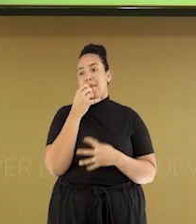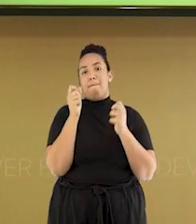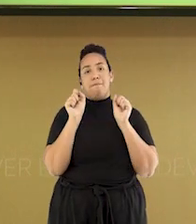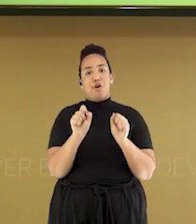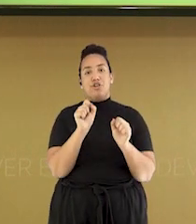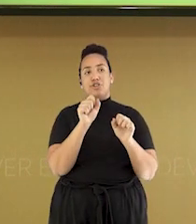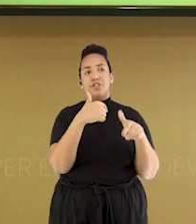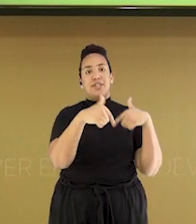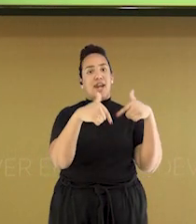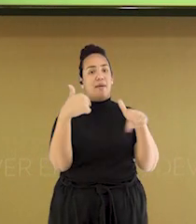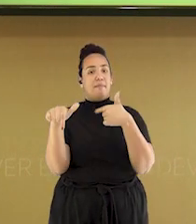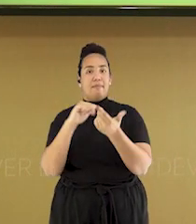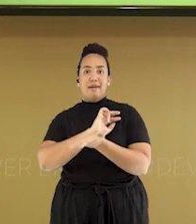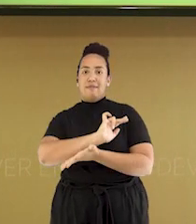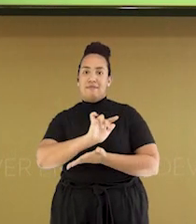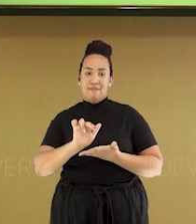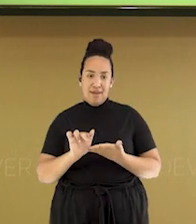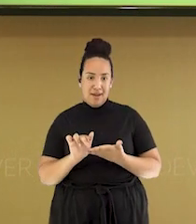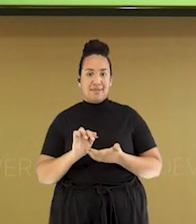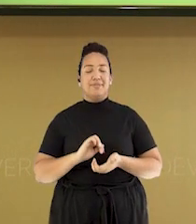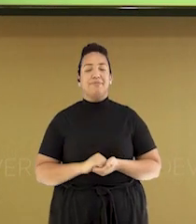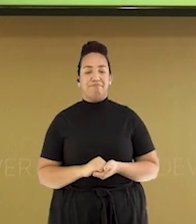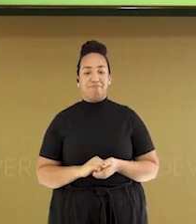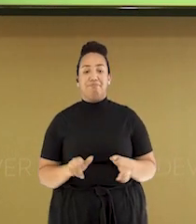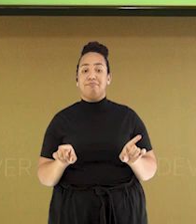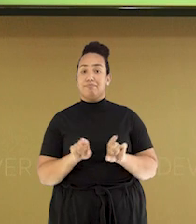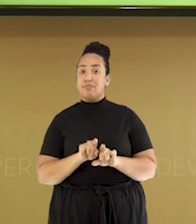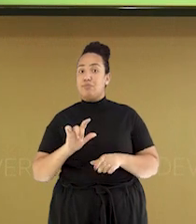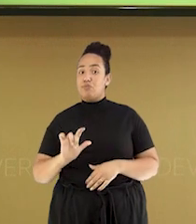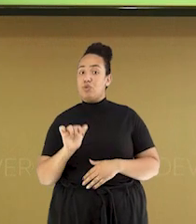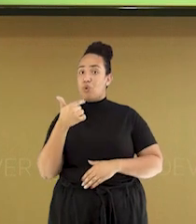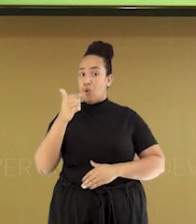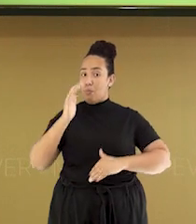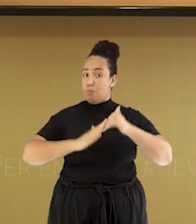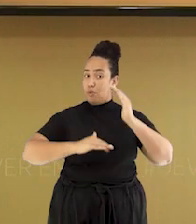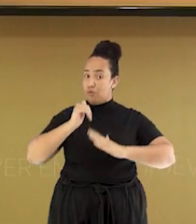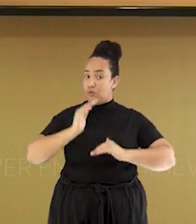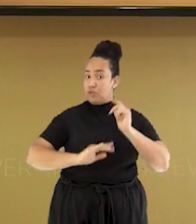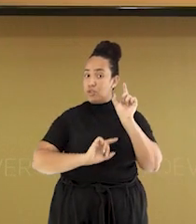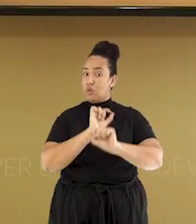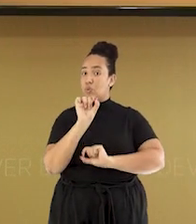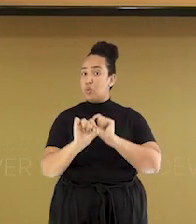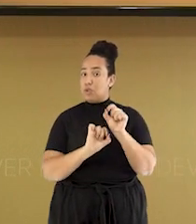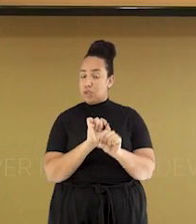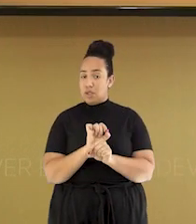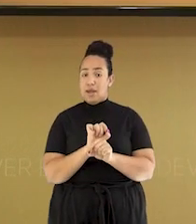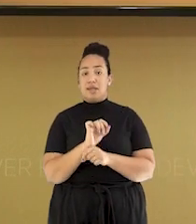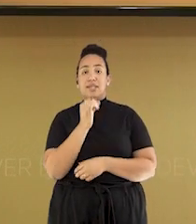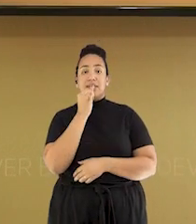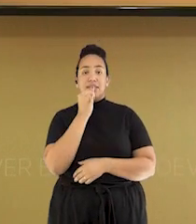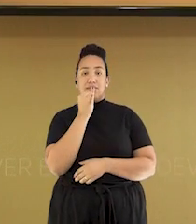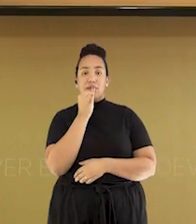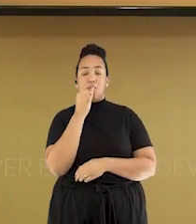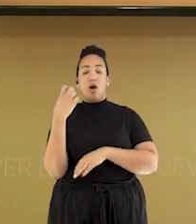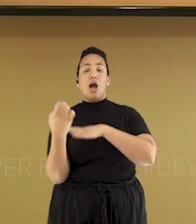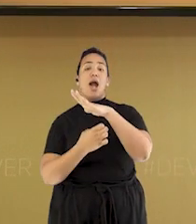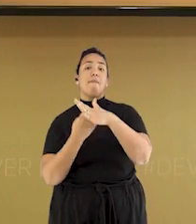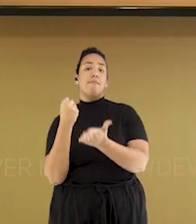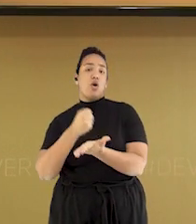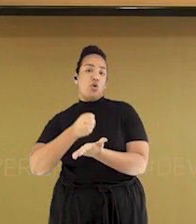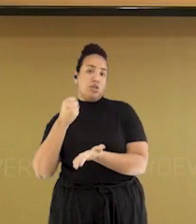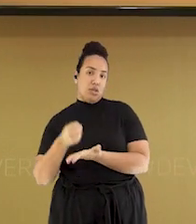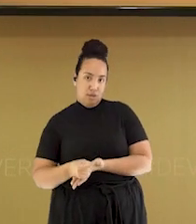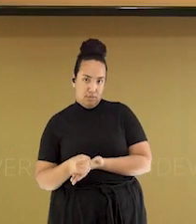quiserem. Outro tipo de trabalho que existe em nossa comunidade é o trabalho terceirizado. Nesse tipo